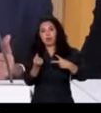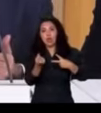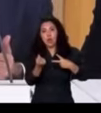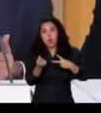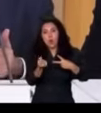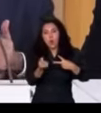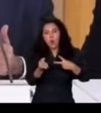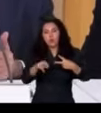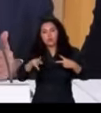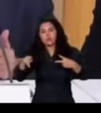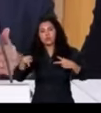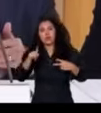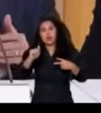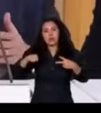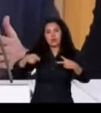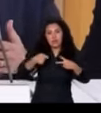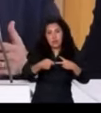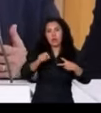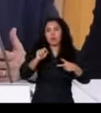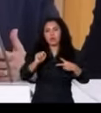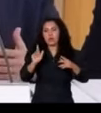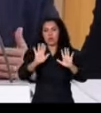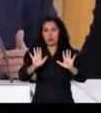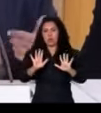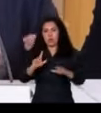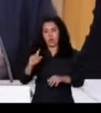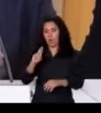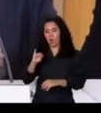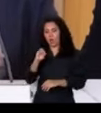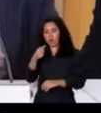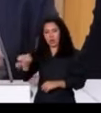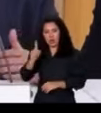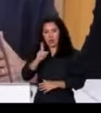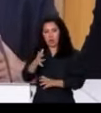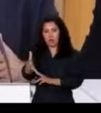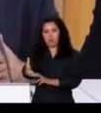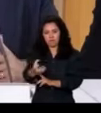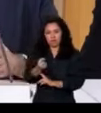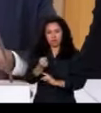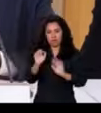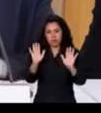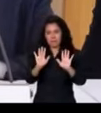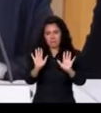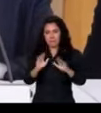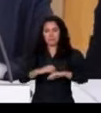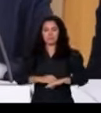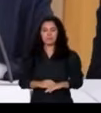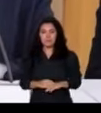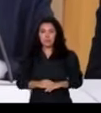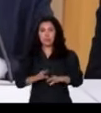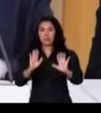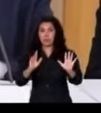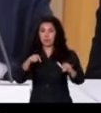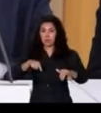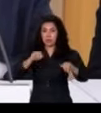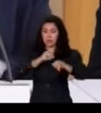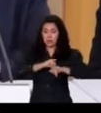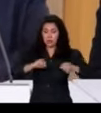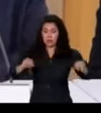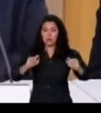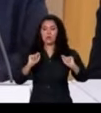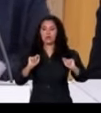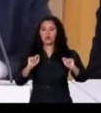recolhidos pela união ato contínuo a esse anúncio nós teremos uma reunião com o presidente